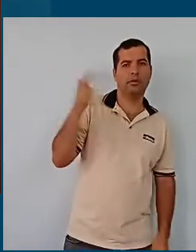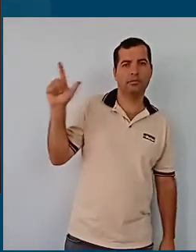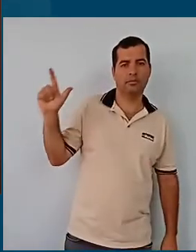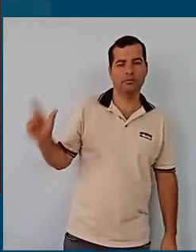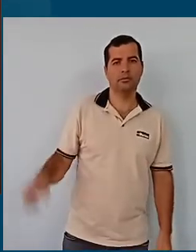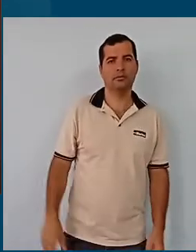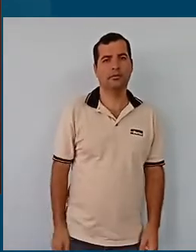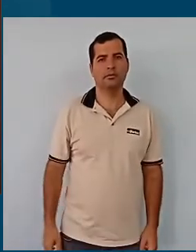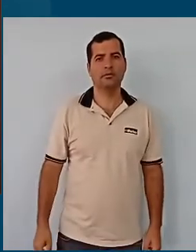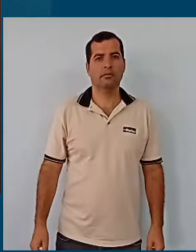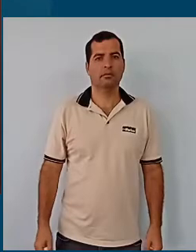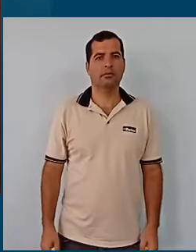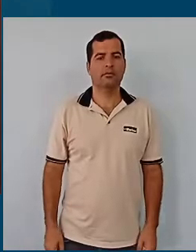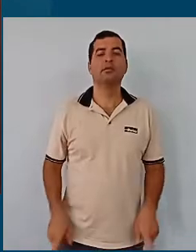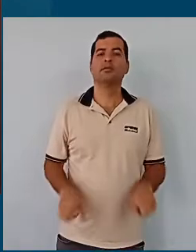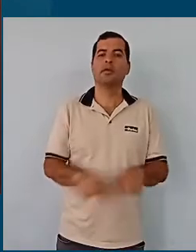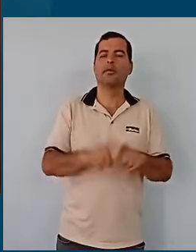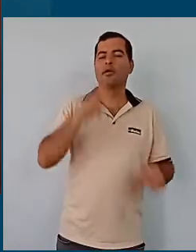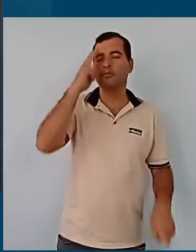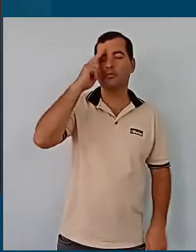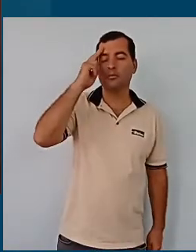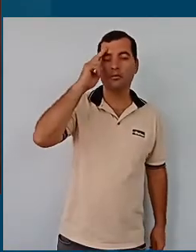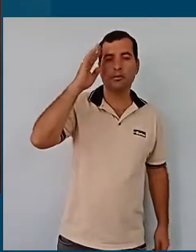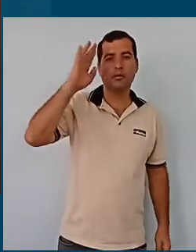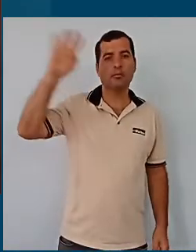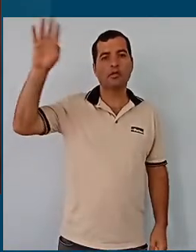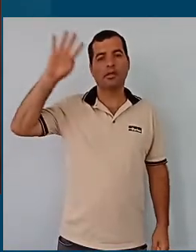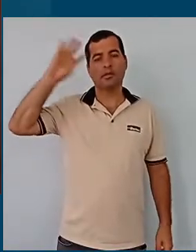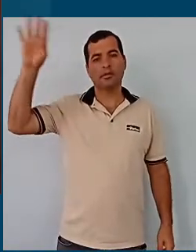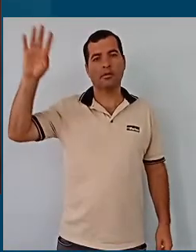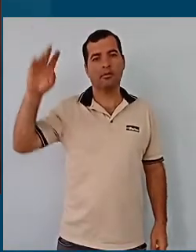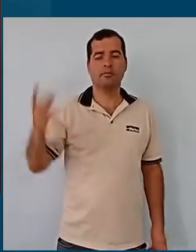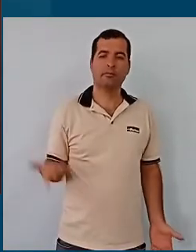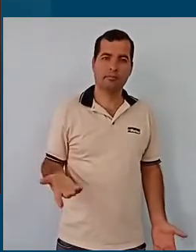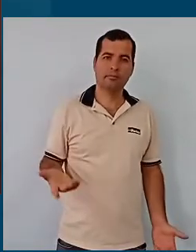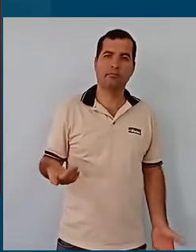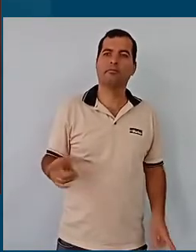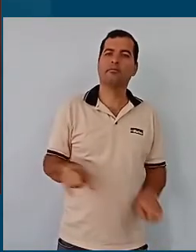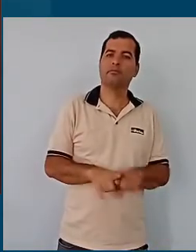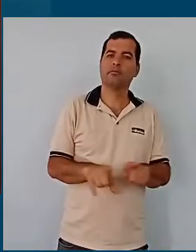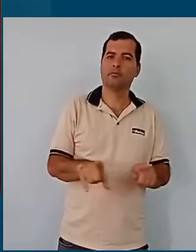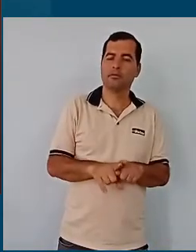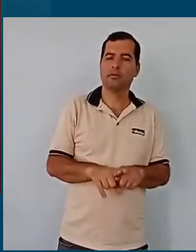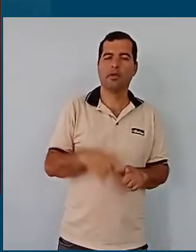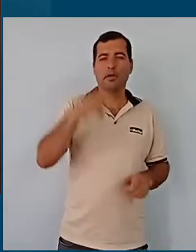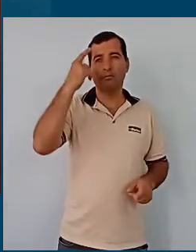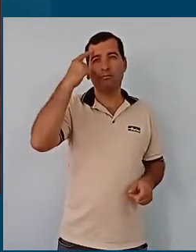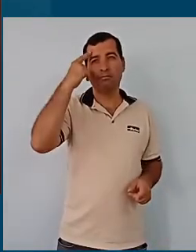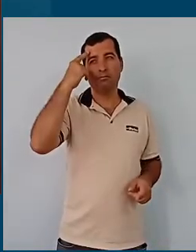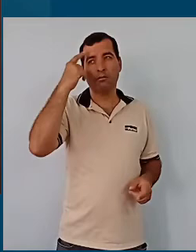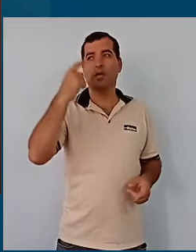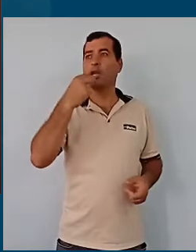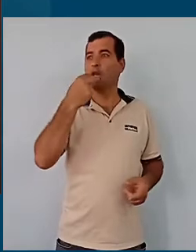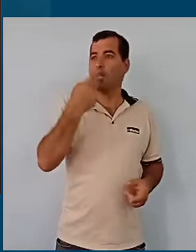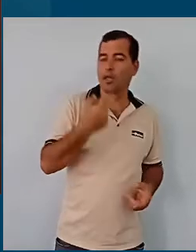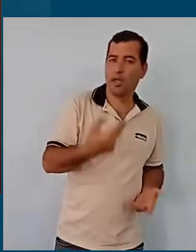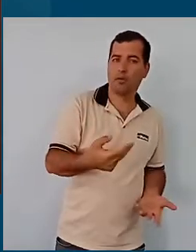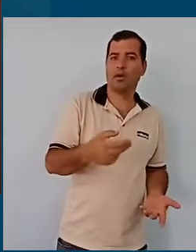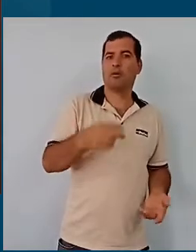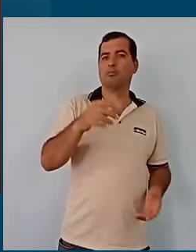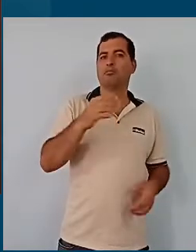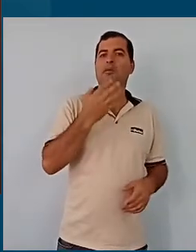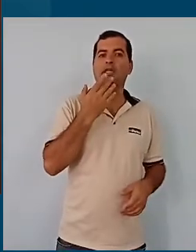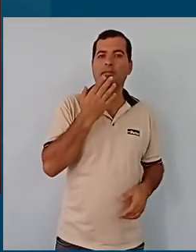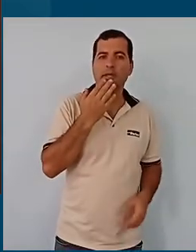escrever, né? A imaginação, condição fundamental para o pensamento abstrato, para aprender a língua, para aprender